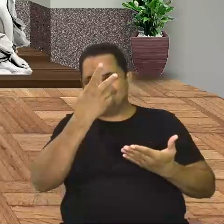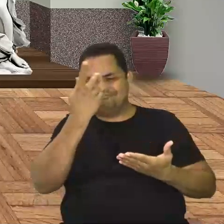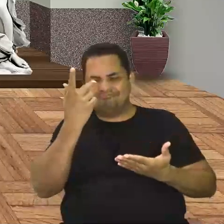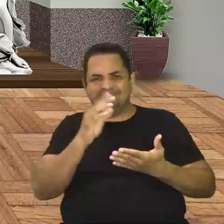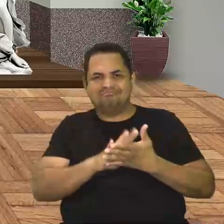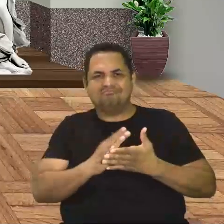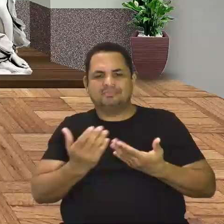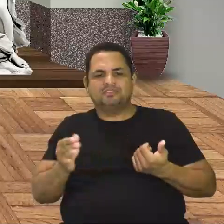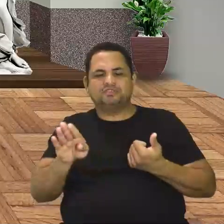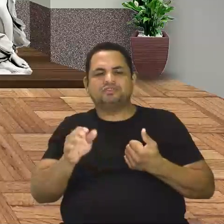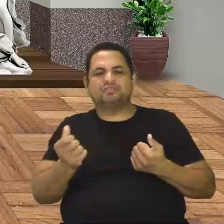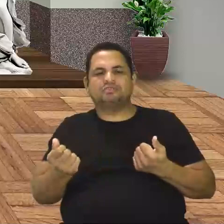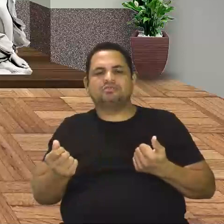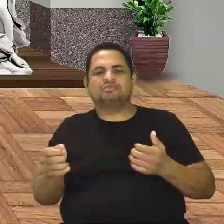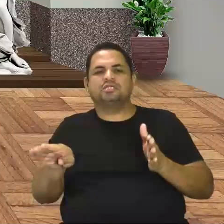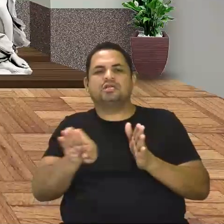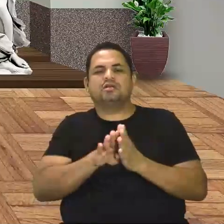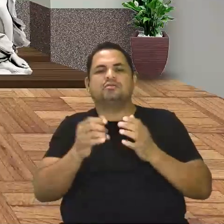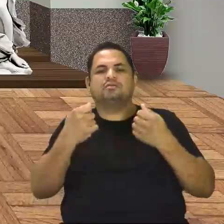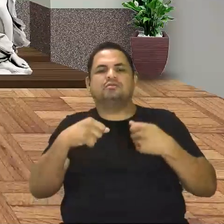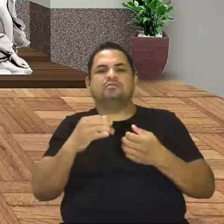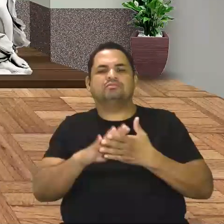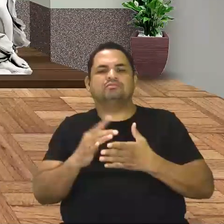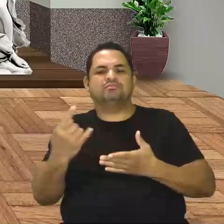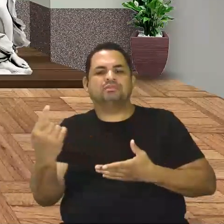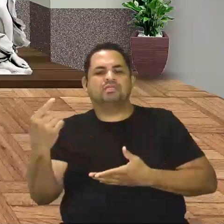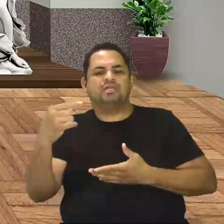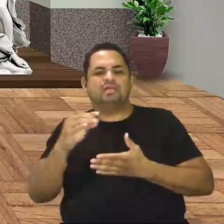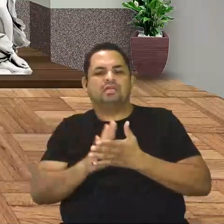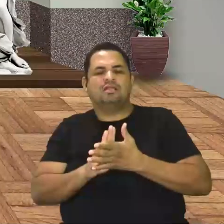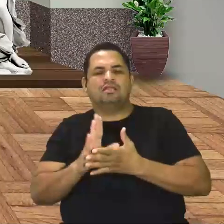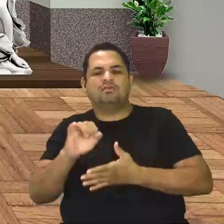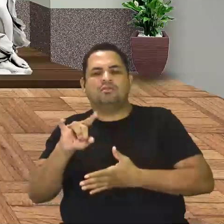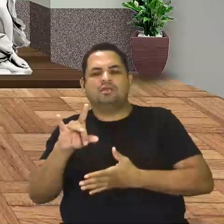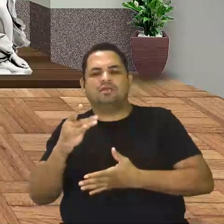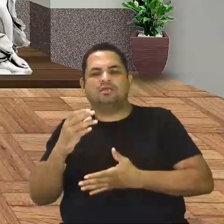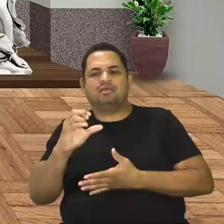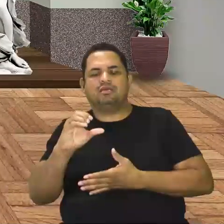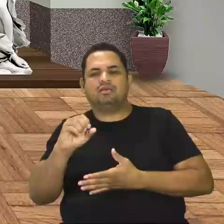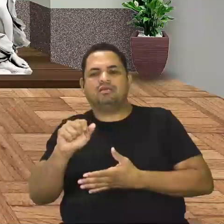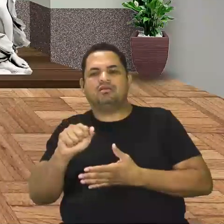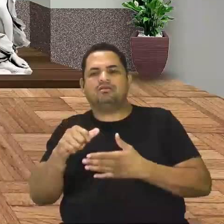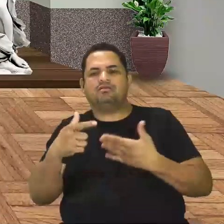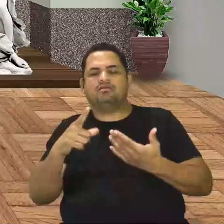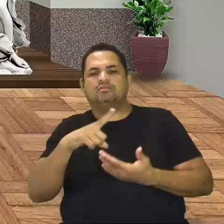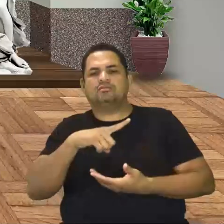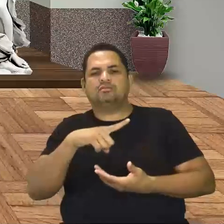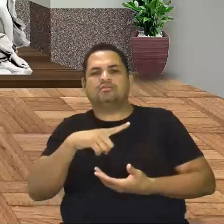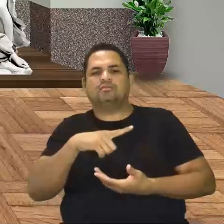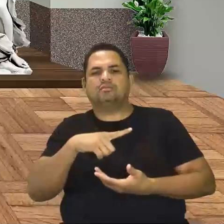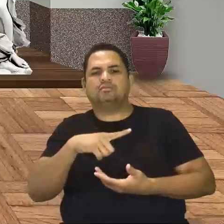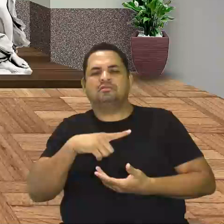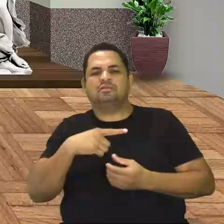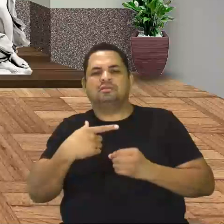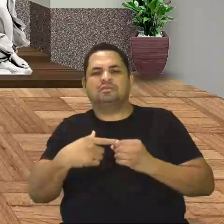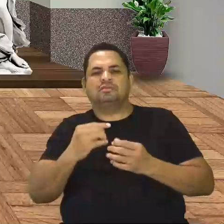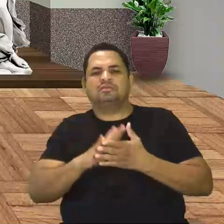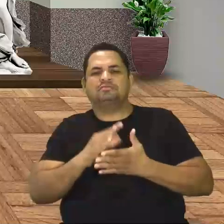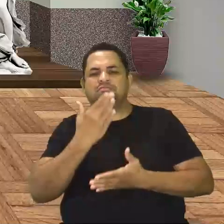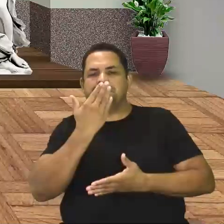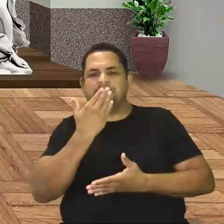é quem vai tomar posse. Vindo lá do Maranhão, nós vamos ter